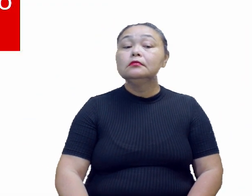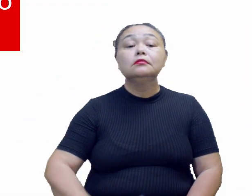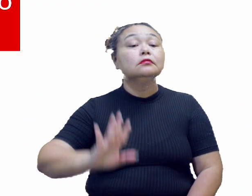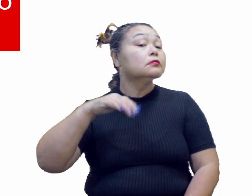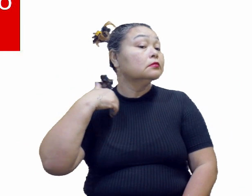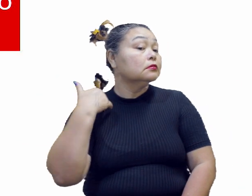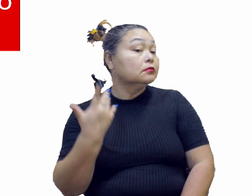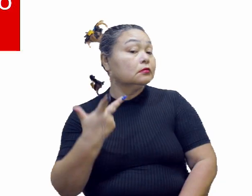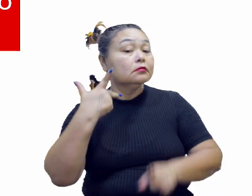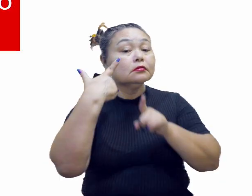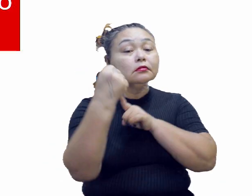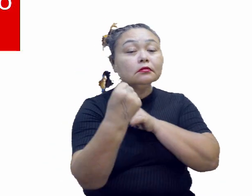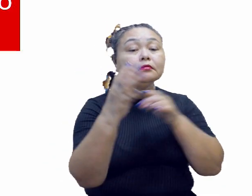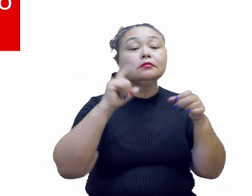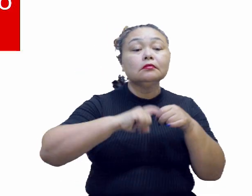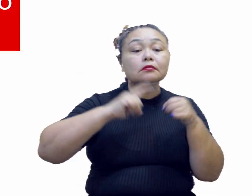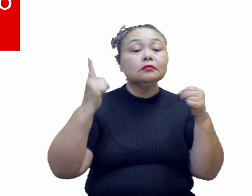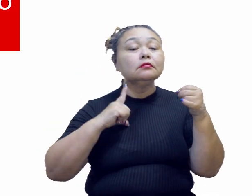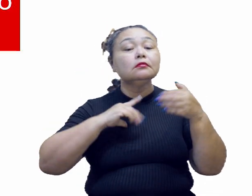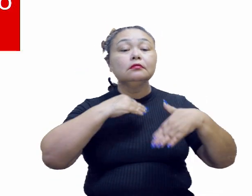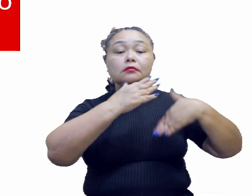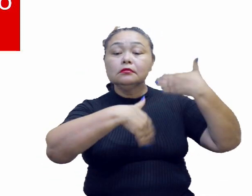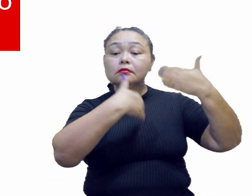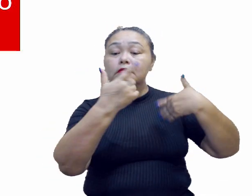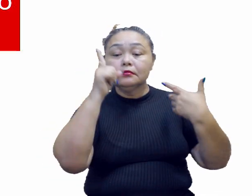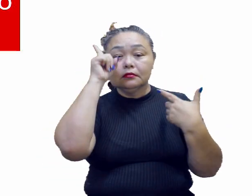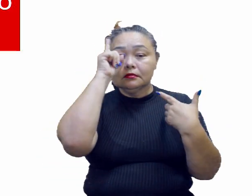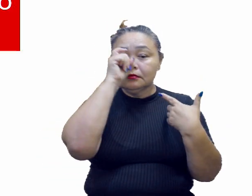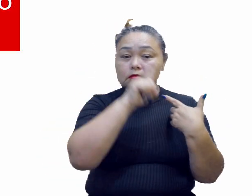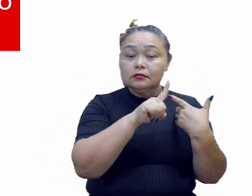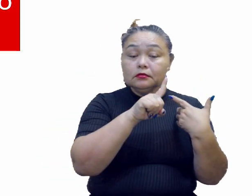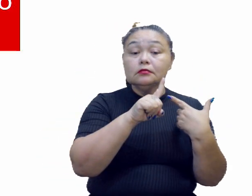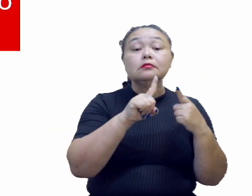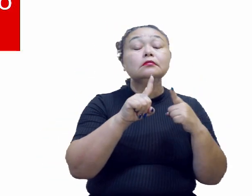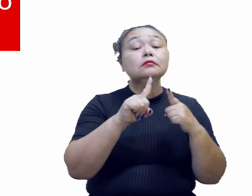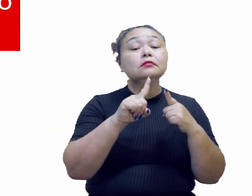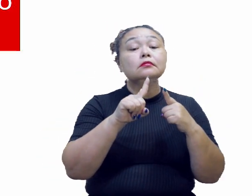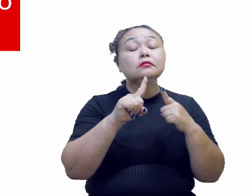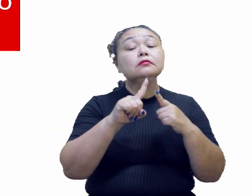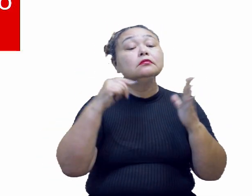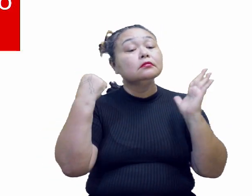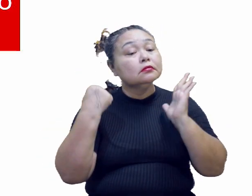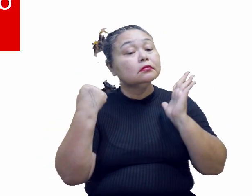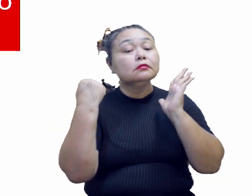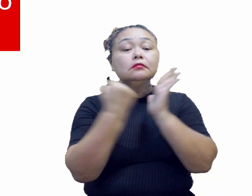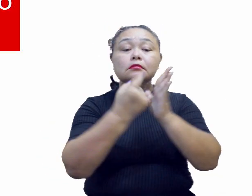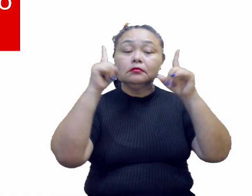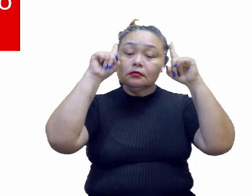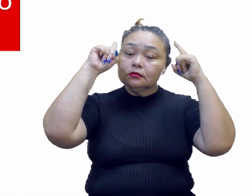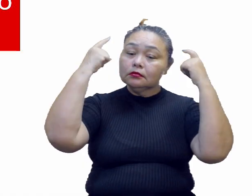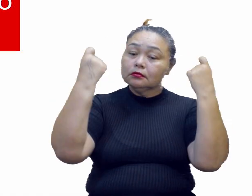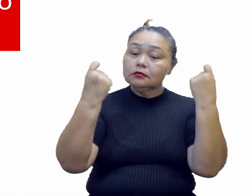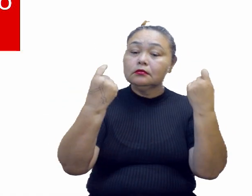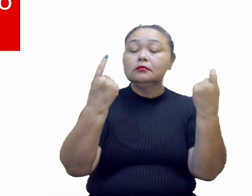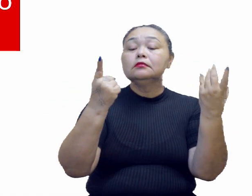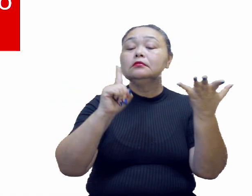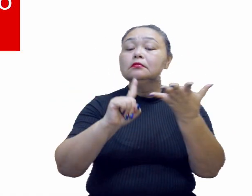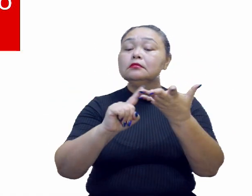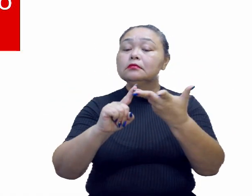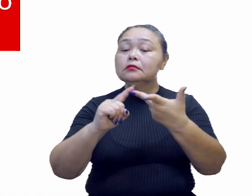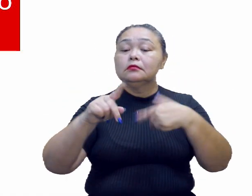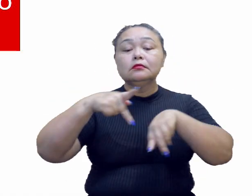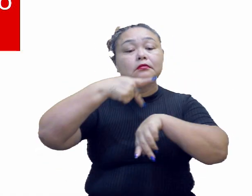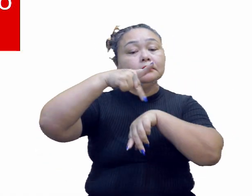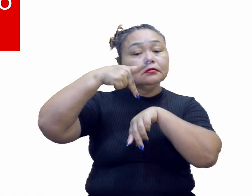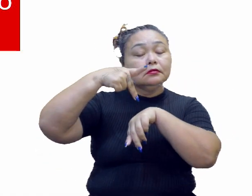Assim, a conquista da independência foi um processo difícil, e marcado por violência em vários